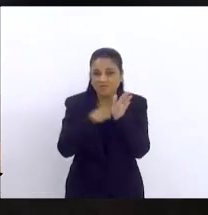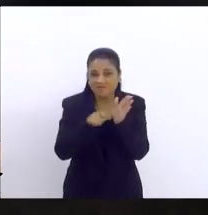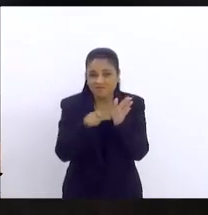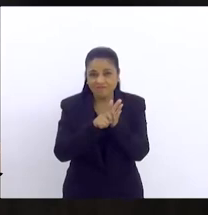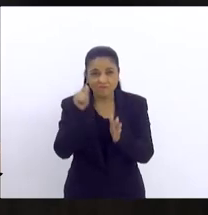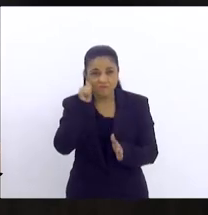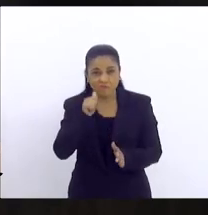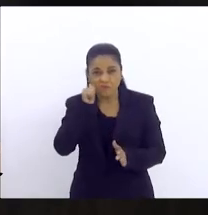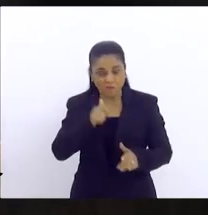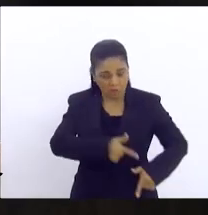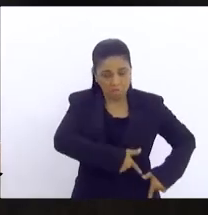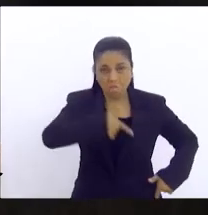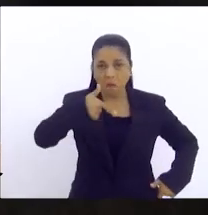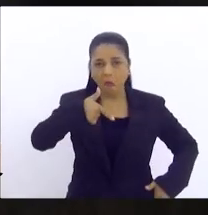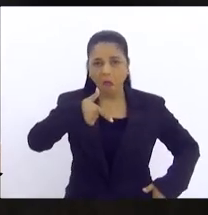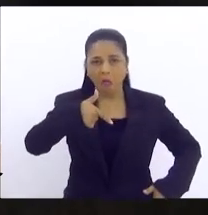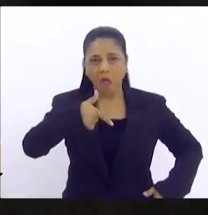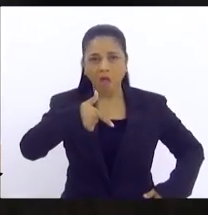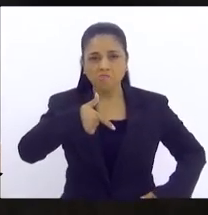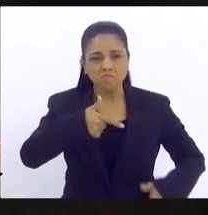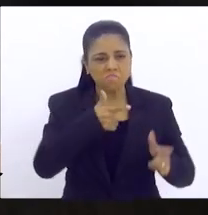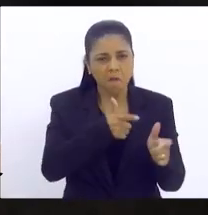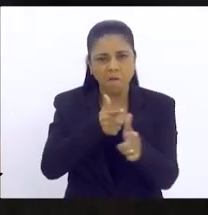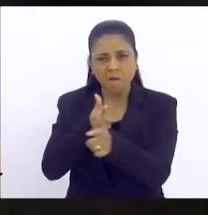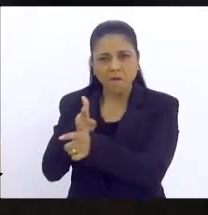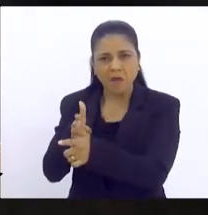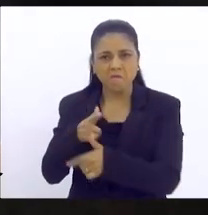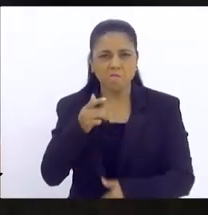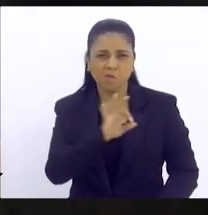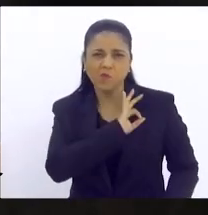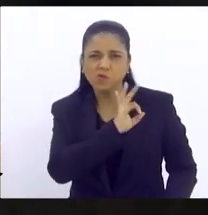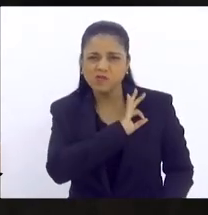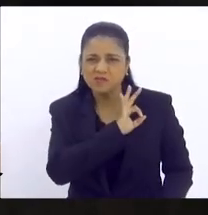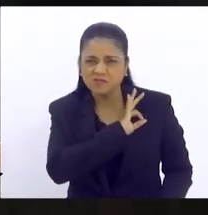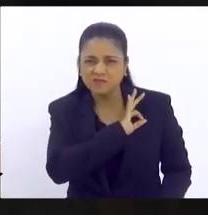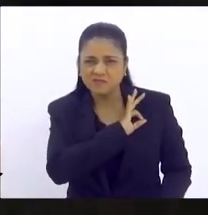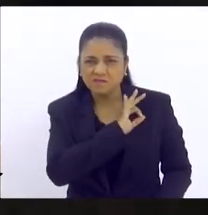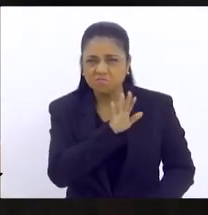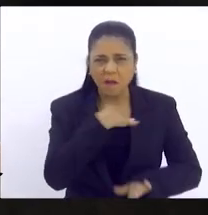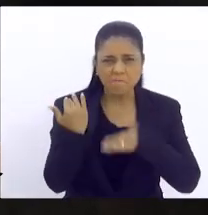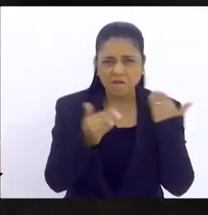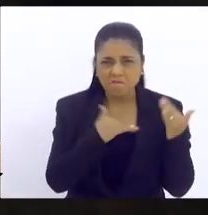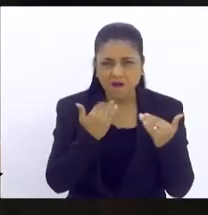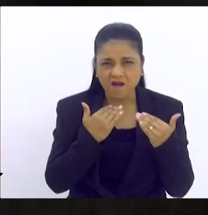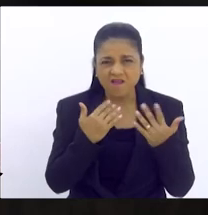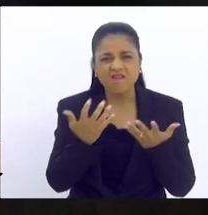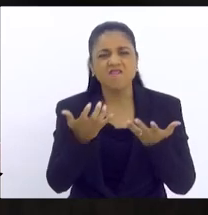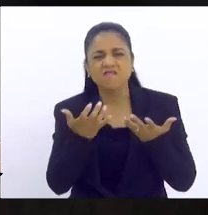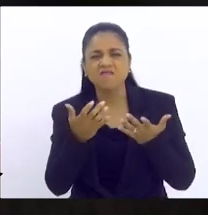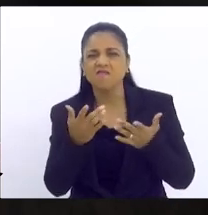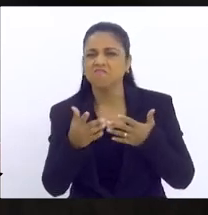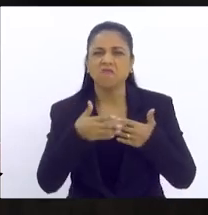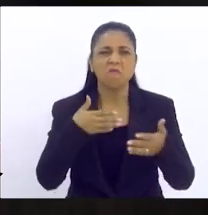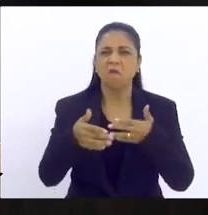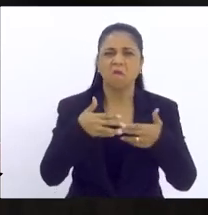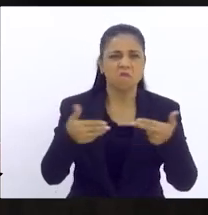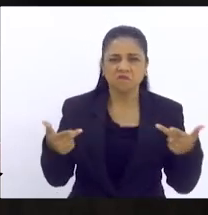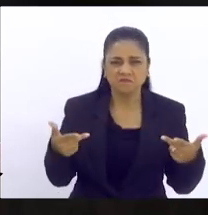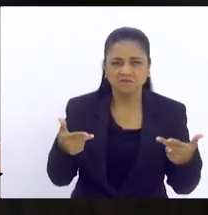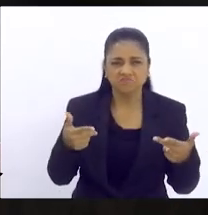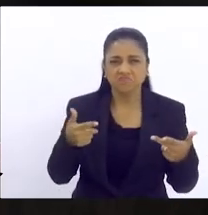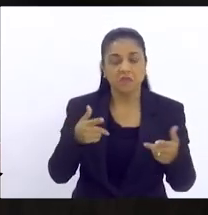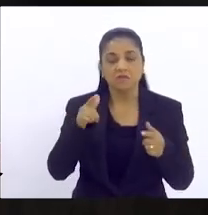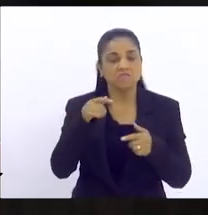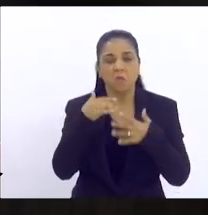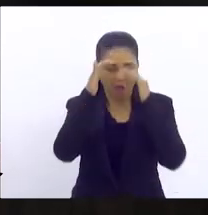tentava com fuzil dizendo que ia matar policiais fazia o que queria isso não foi levado em consideração e isso